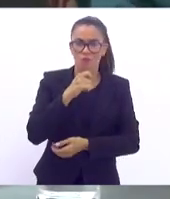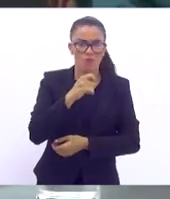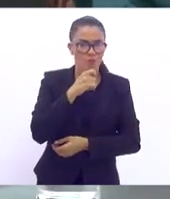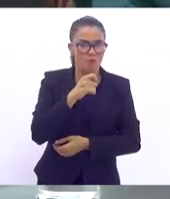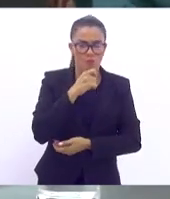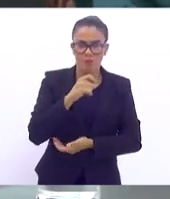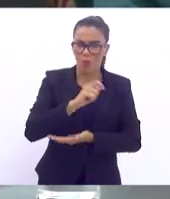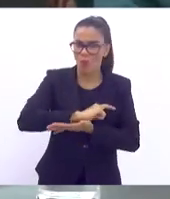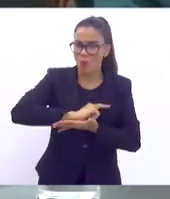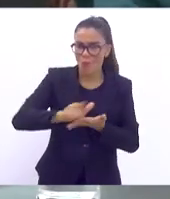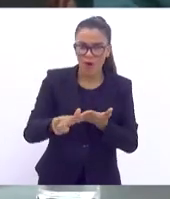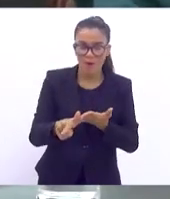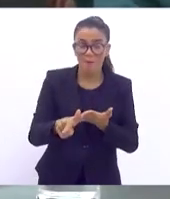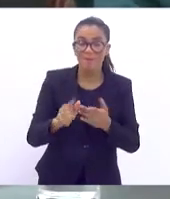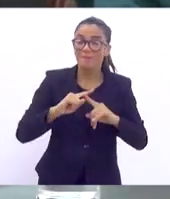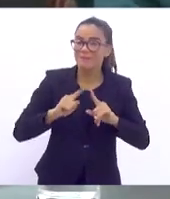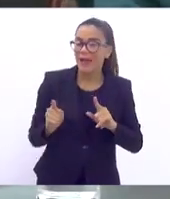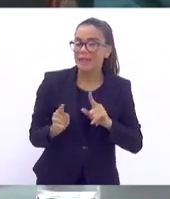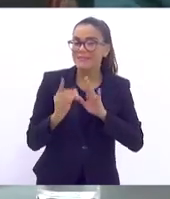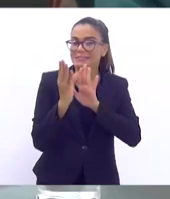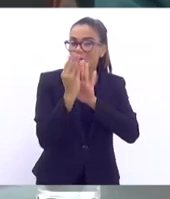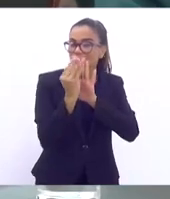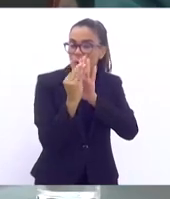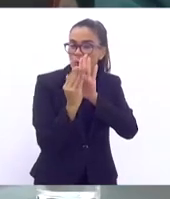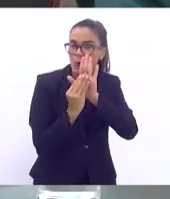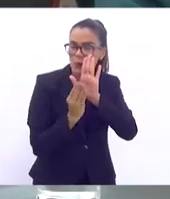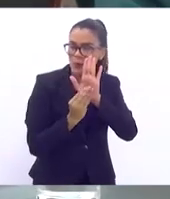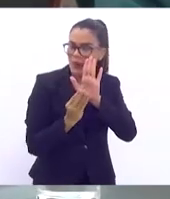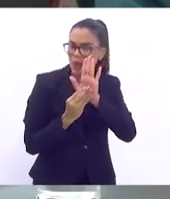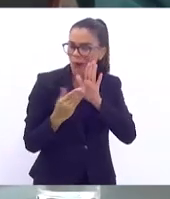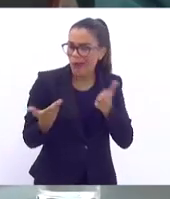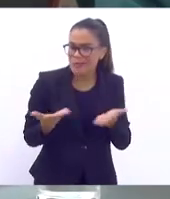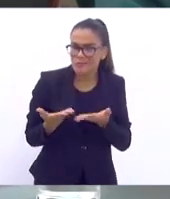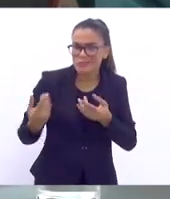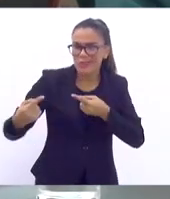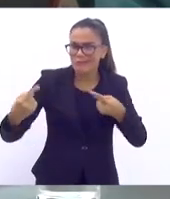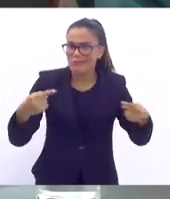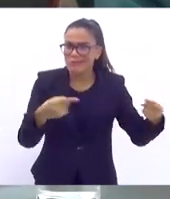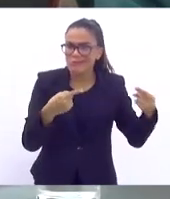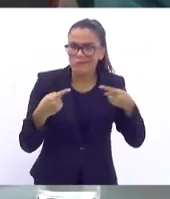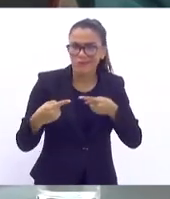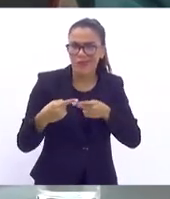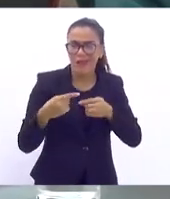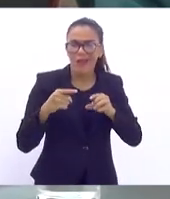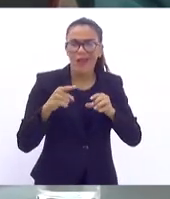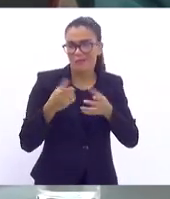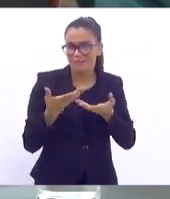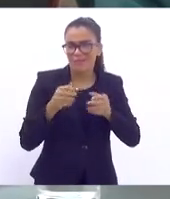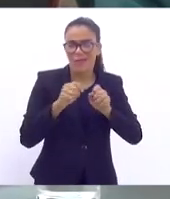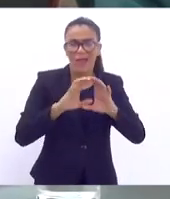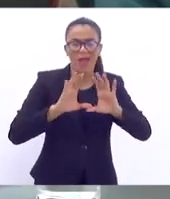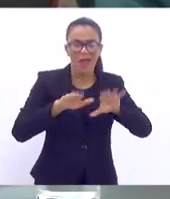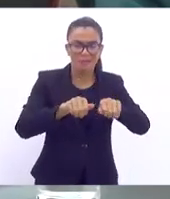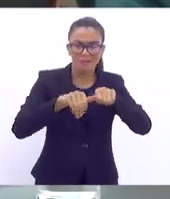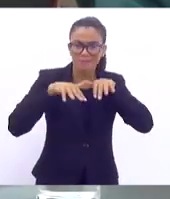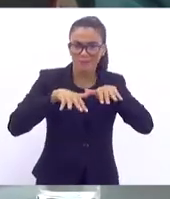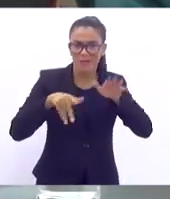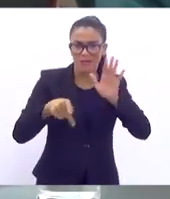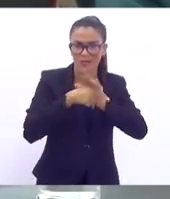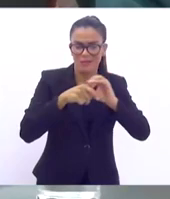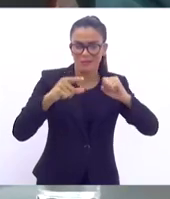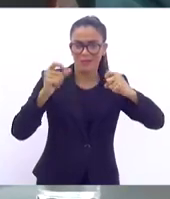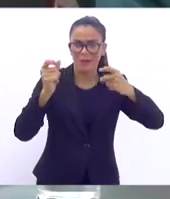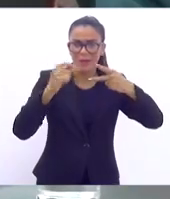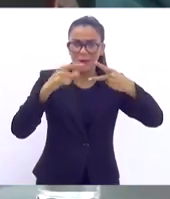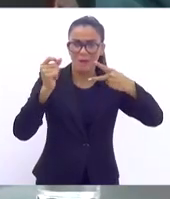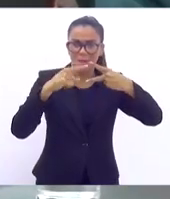mas o terror tá em discussão mas a bancada do PSOL propôs que as